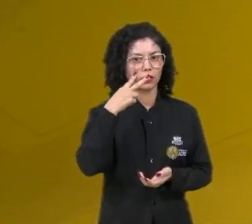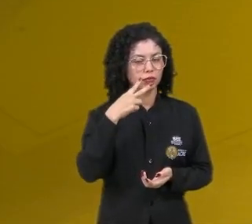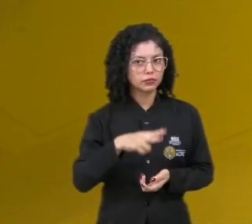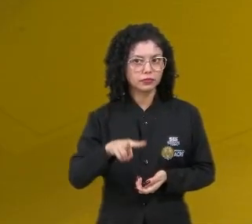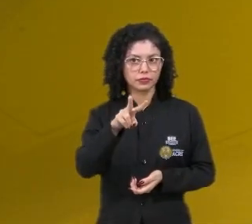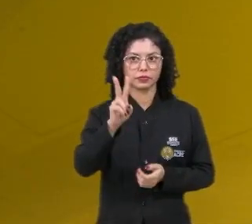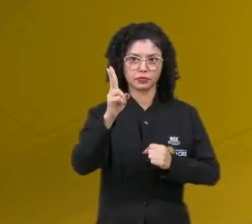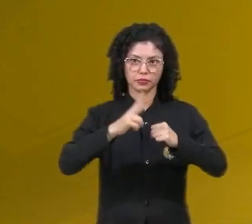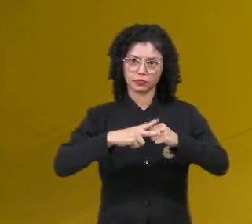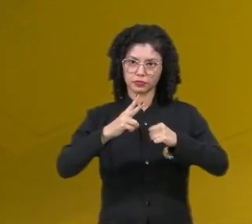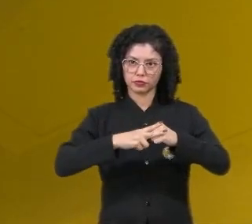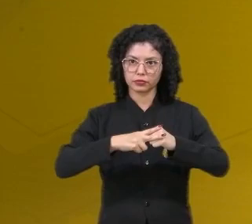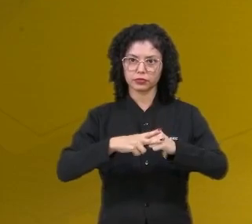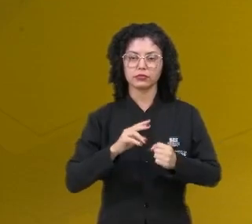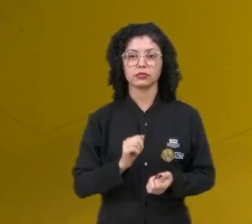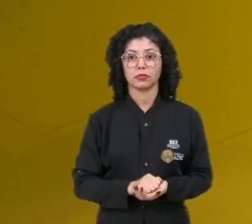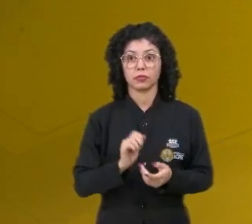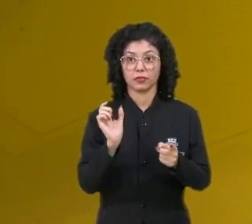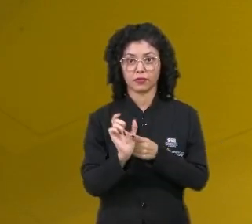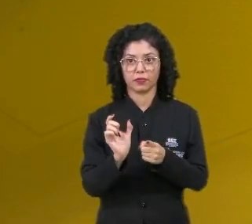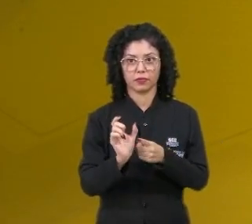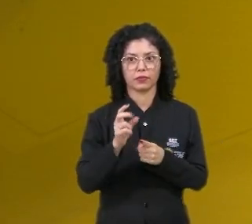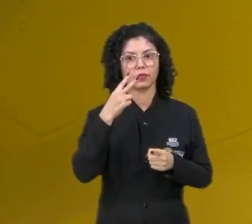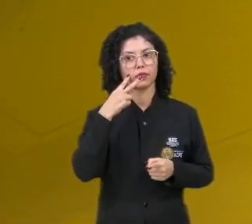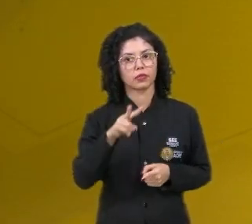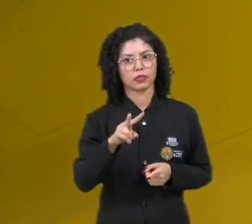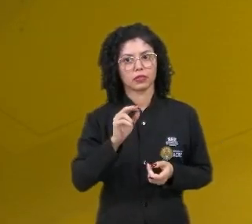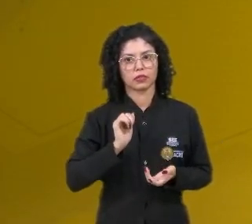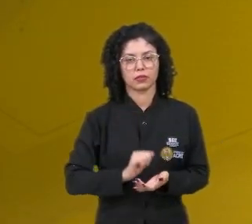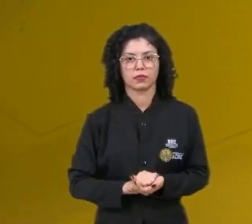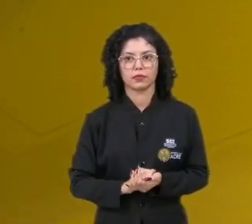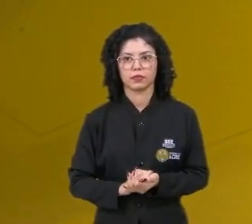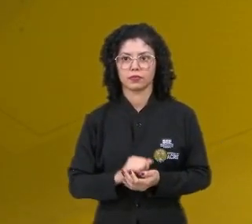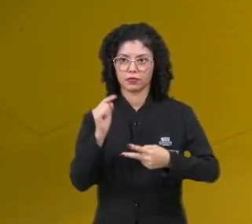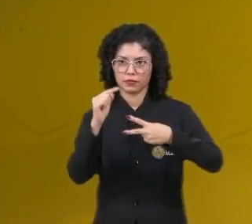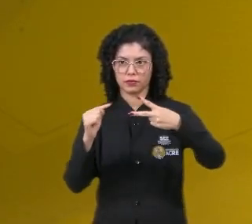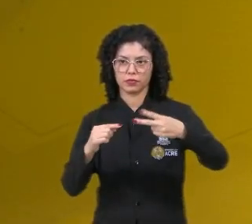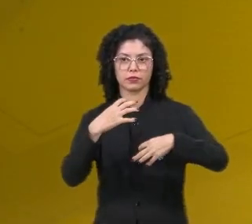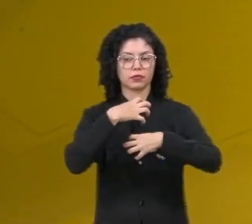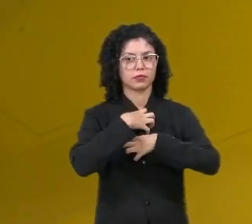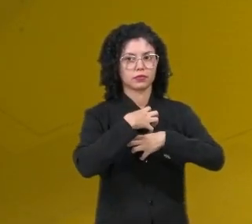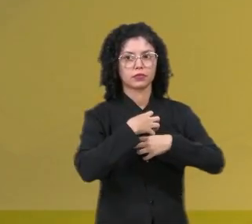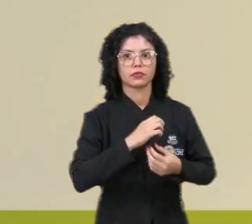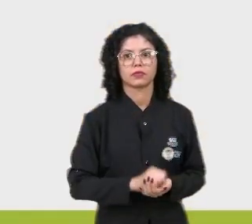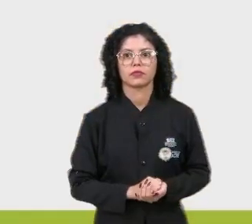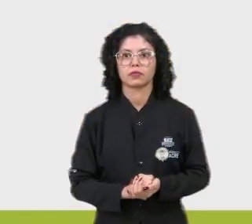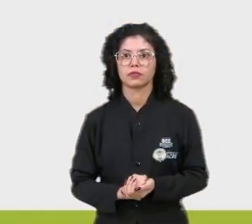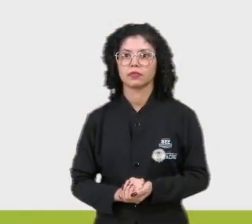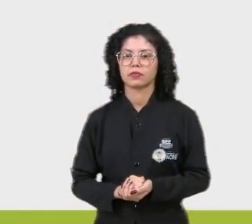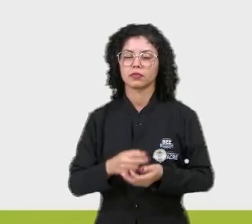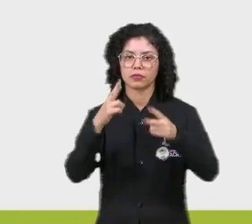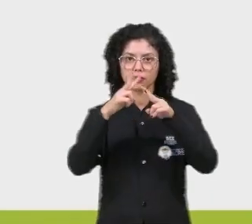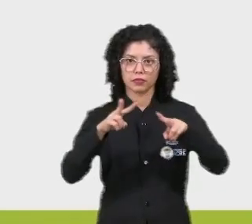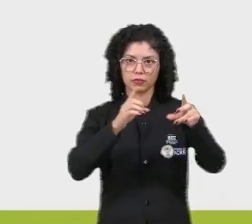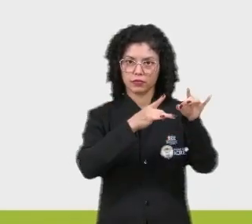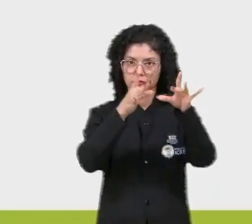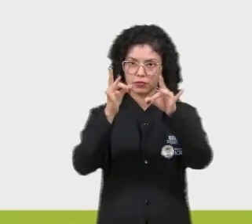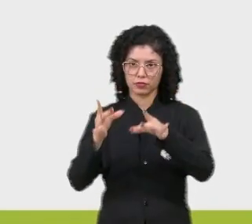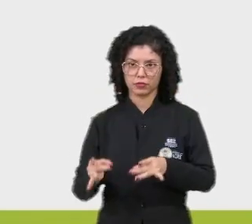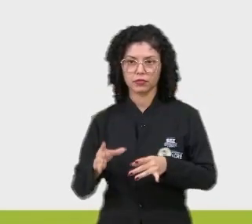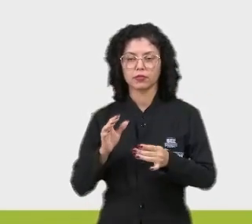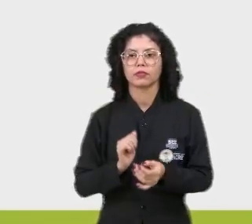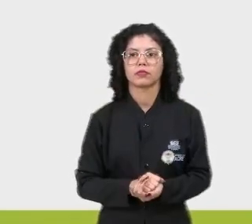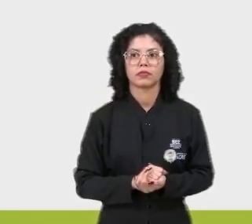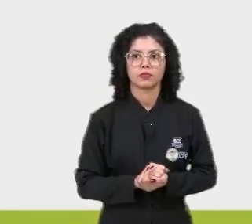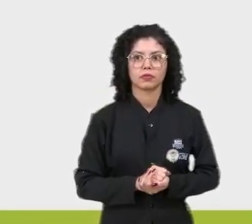do ver ver da palavra ver em dois sentidos né de estar à venda no caso do verbo